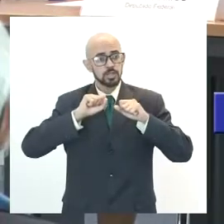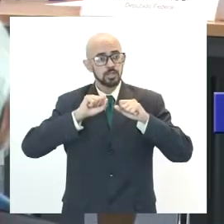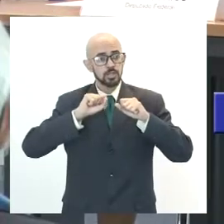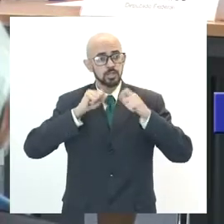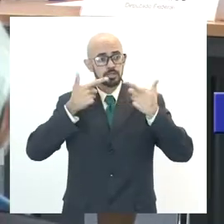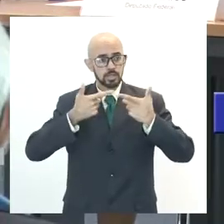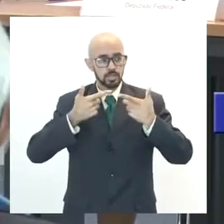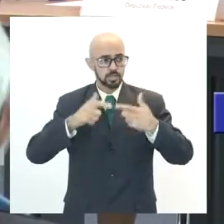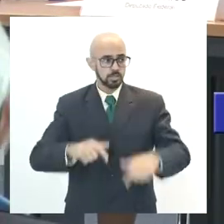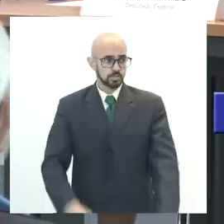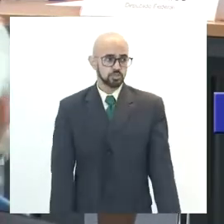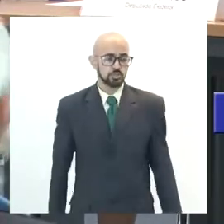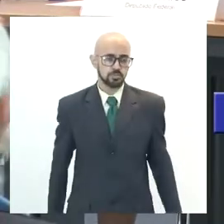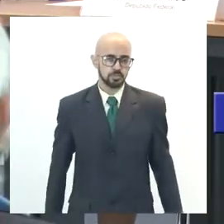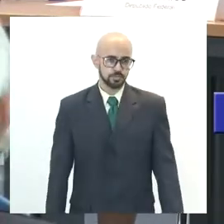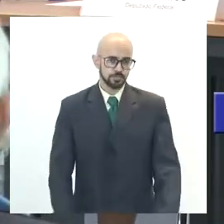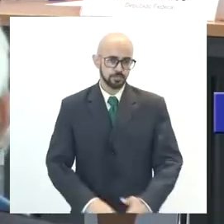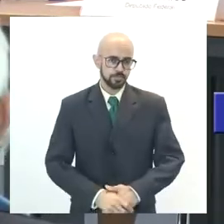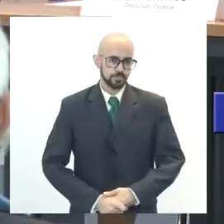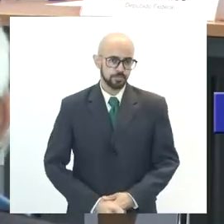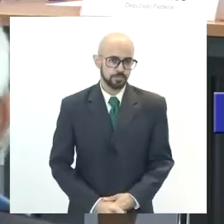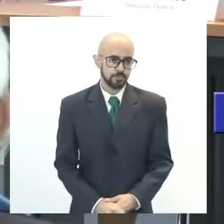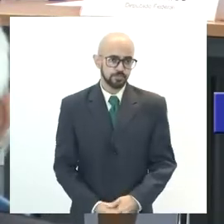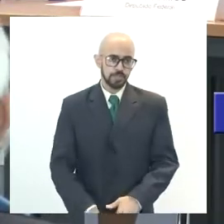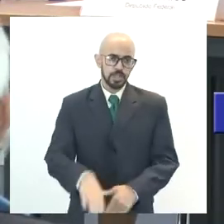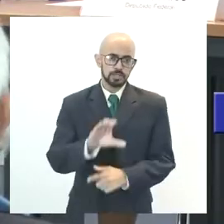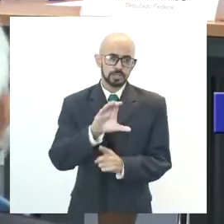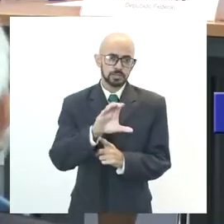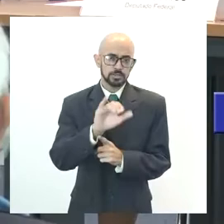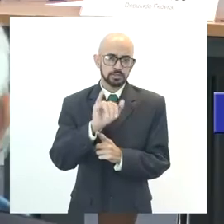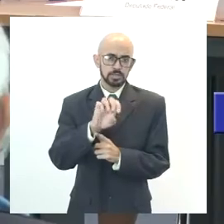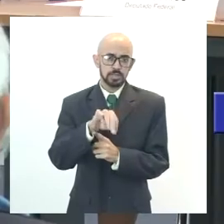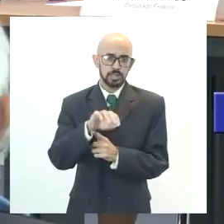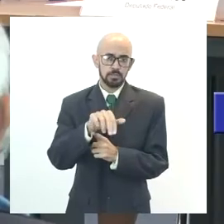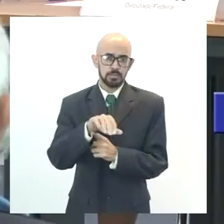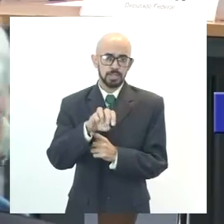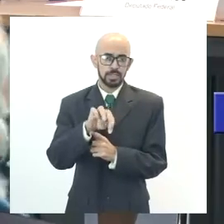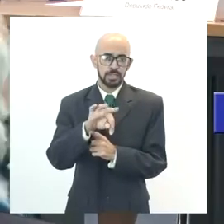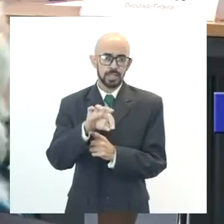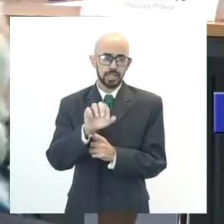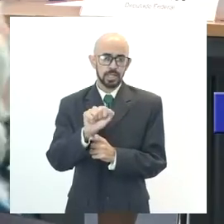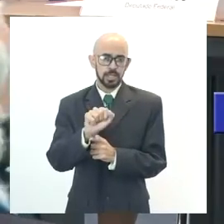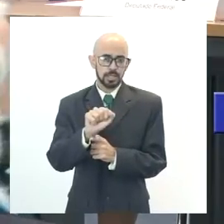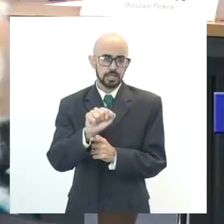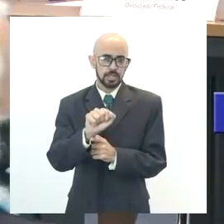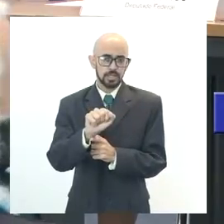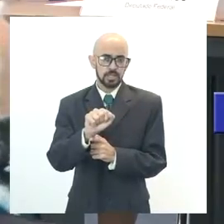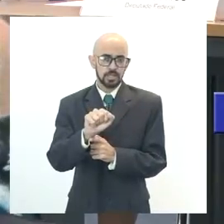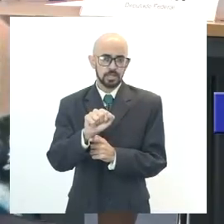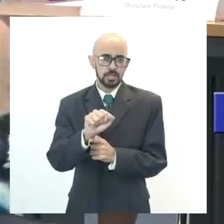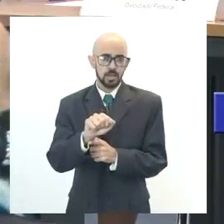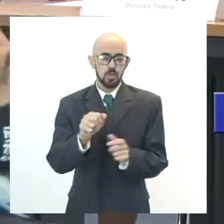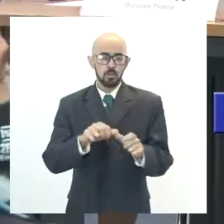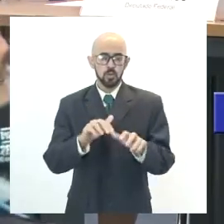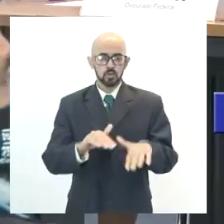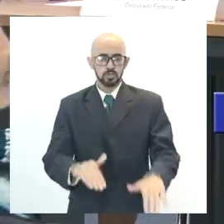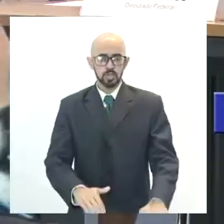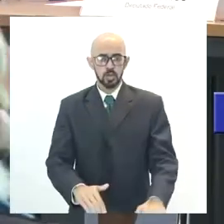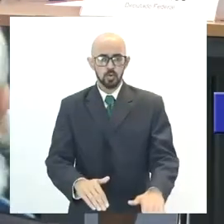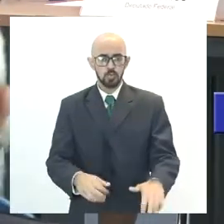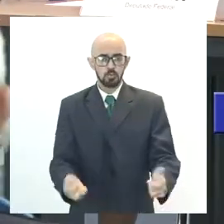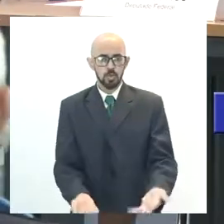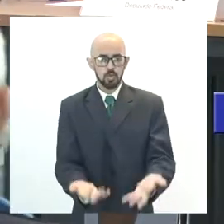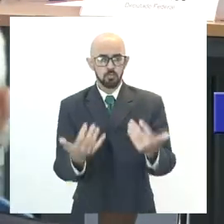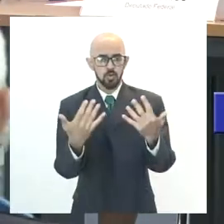e eu não dou 200 sim quando vê a Cinemateca mas só pode pegar fogo está indo é o museu pegou fogo aqui